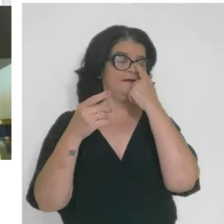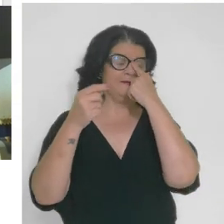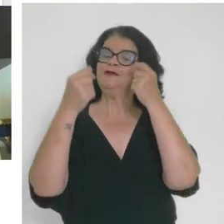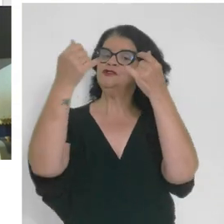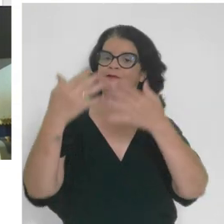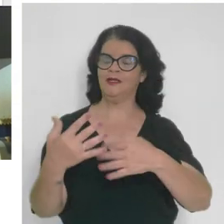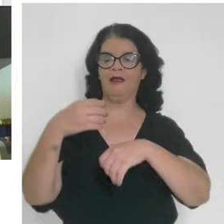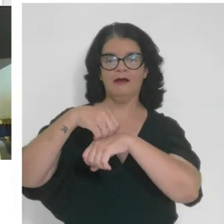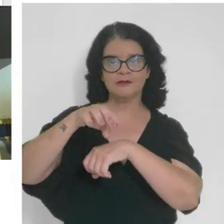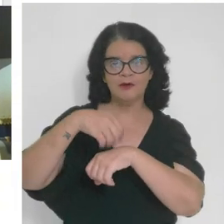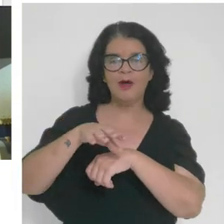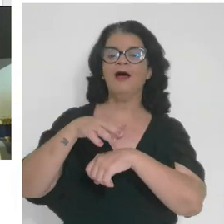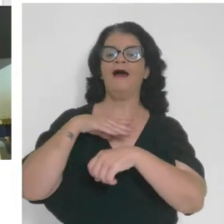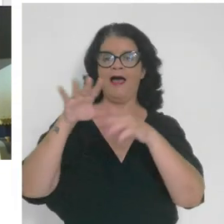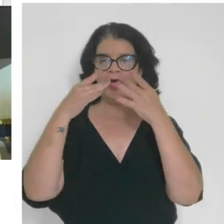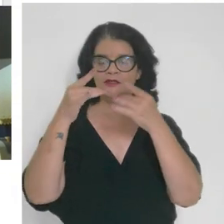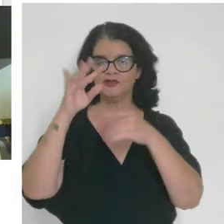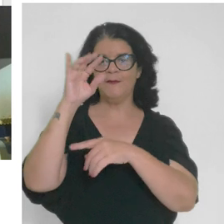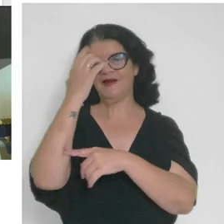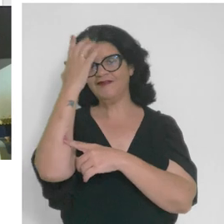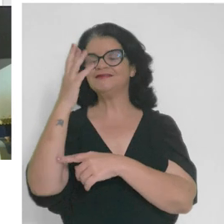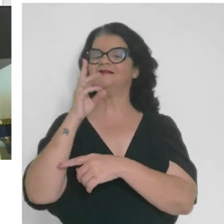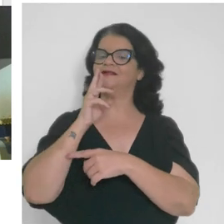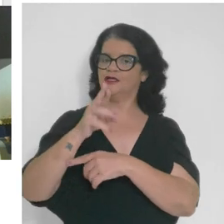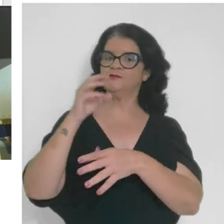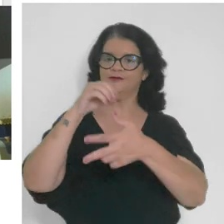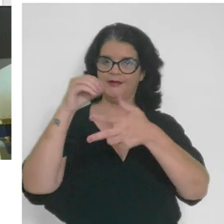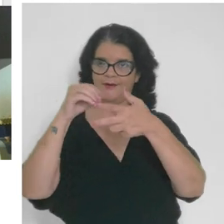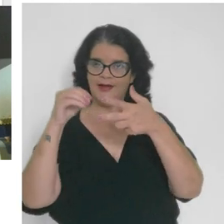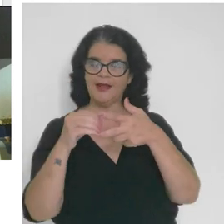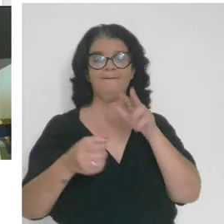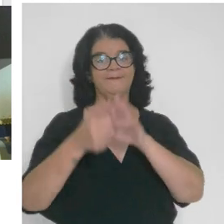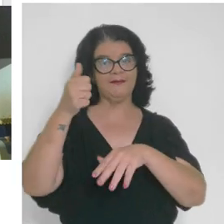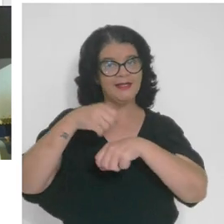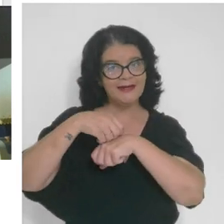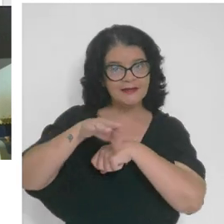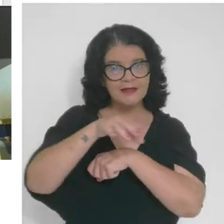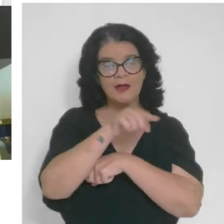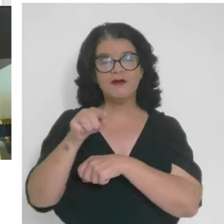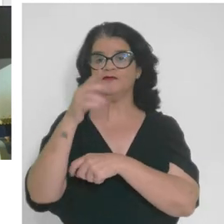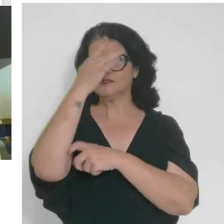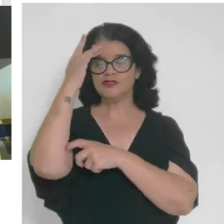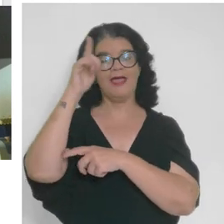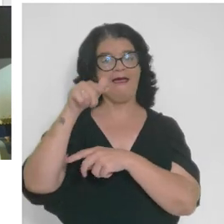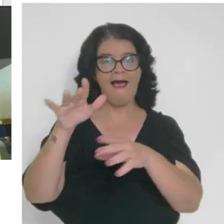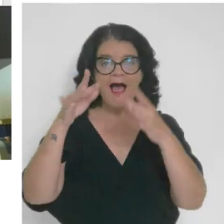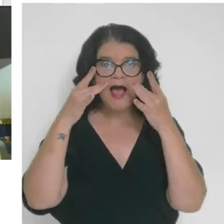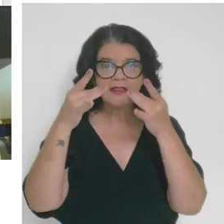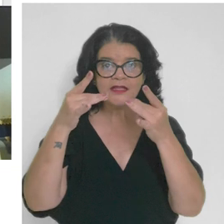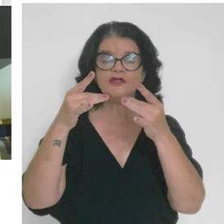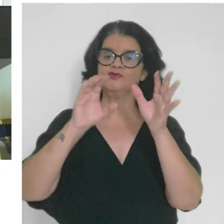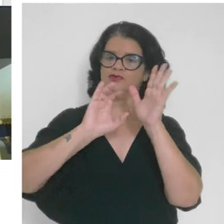atentos a essas dicas para facilitar a resolução das questões do Enem, tá? Primeira dica que eu vou dar para vocês, pessoal, é fiquem atentos